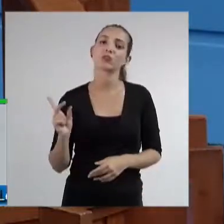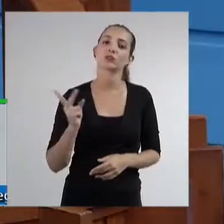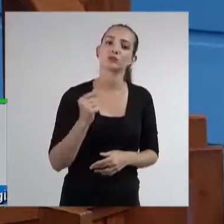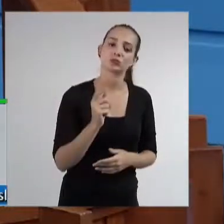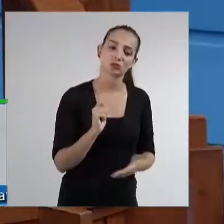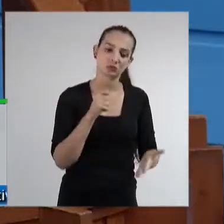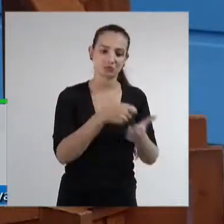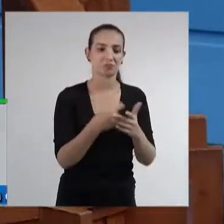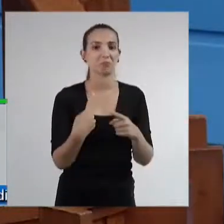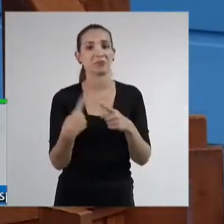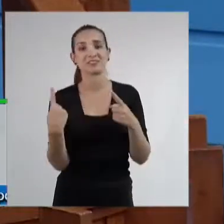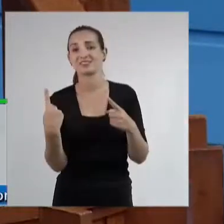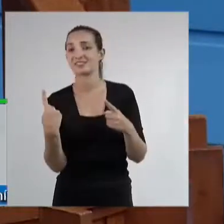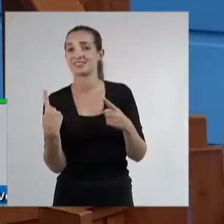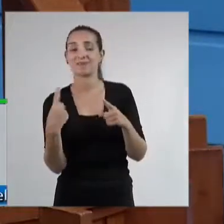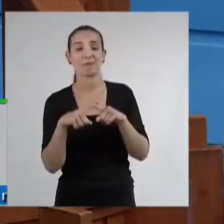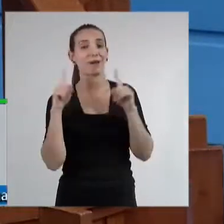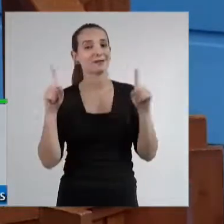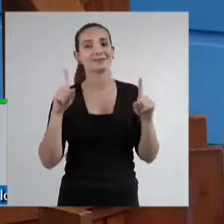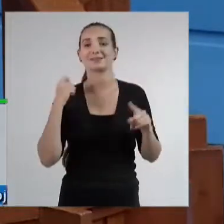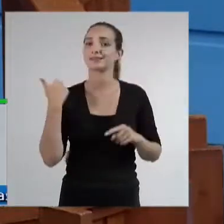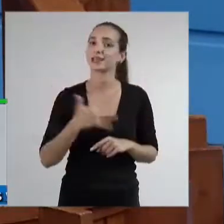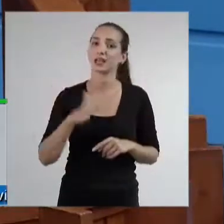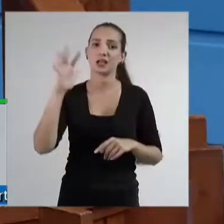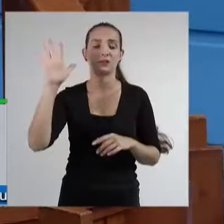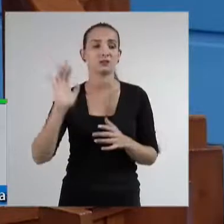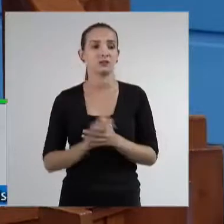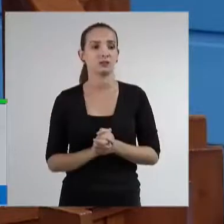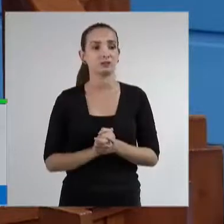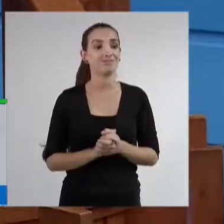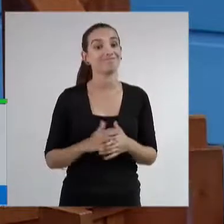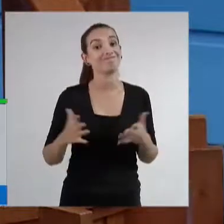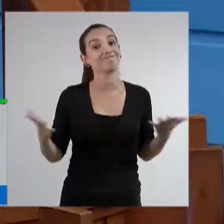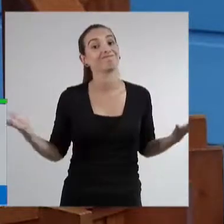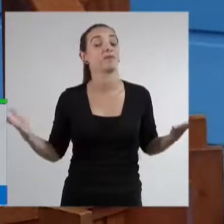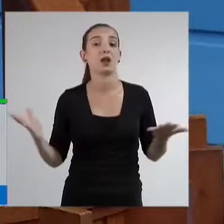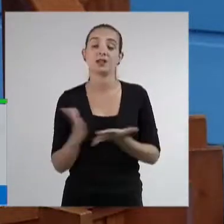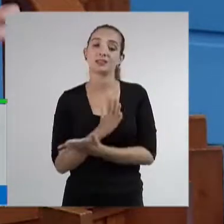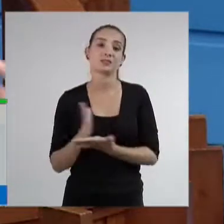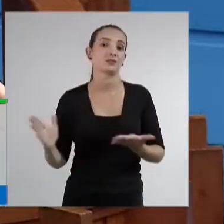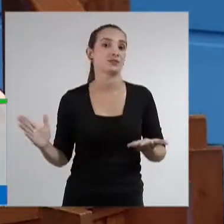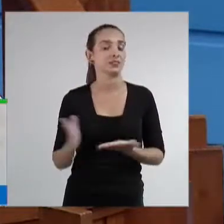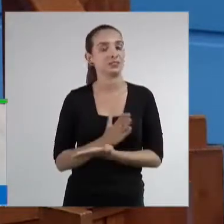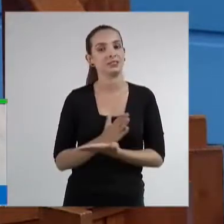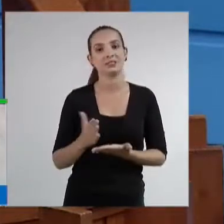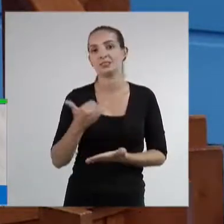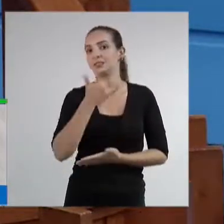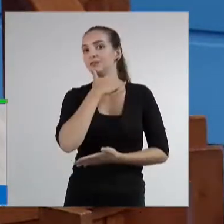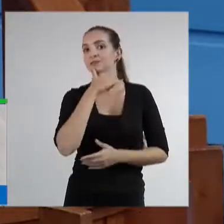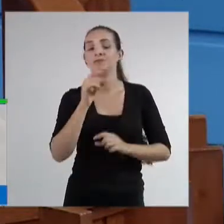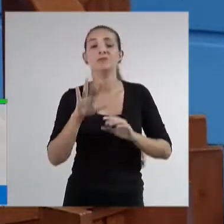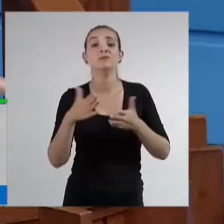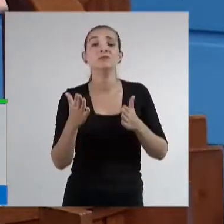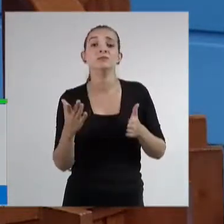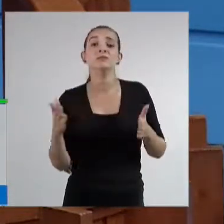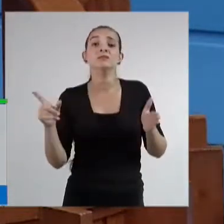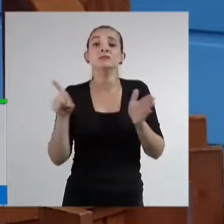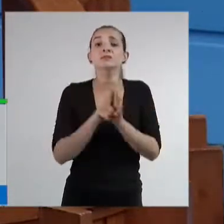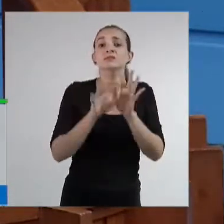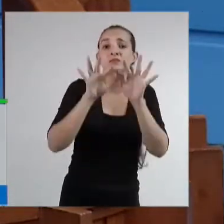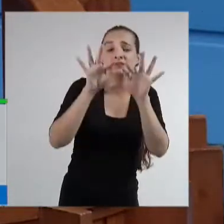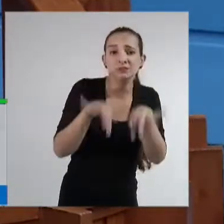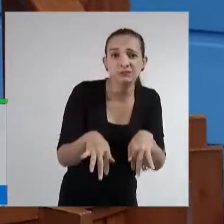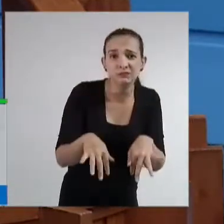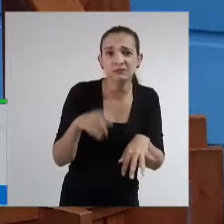recursos intermináveis, e às vezes, infelizmente, quando chega ao final, que diz,